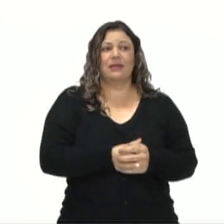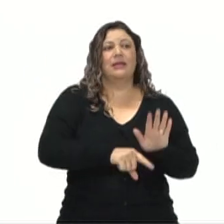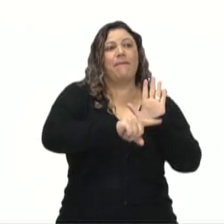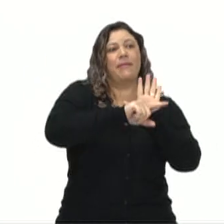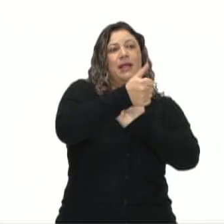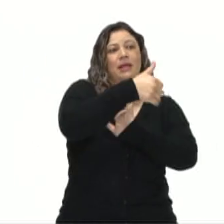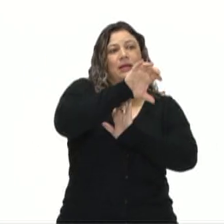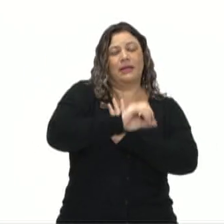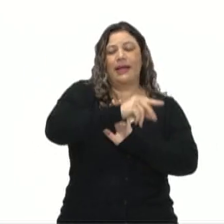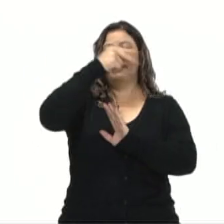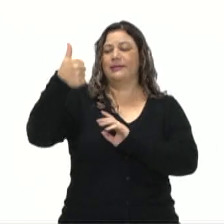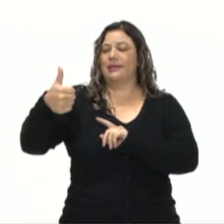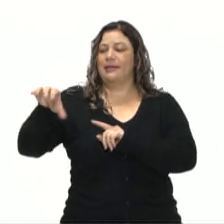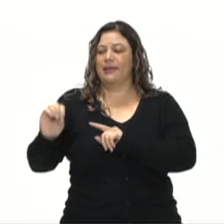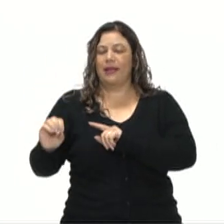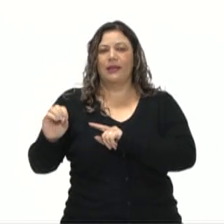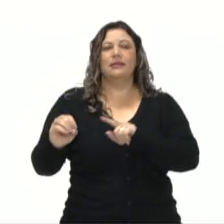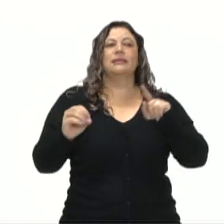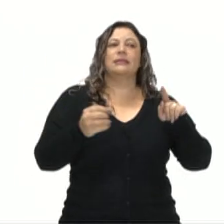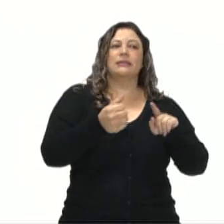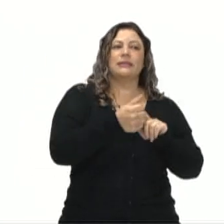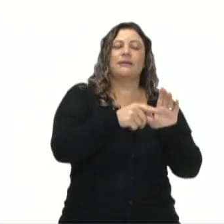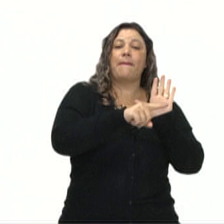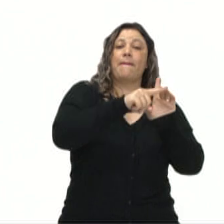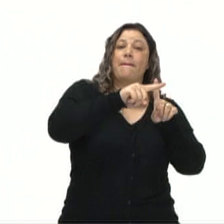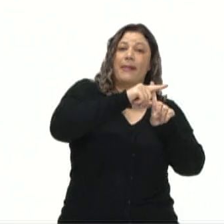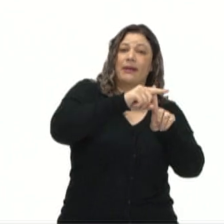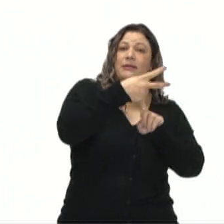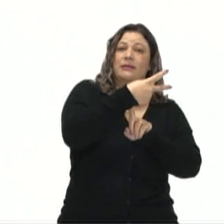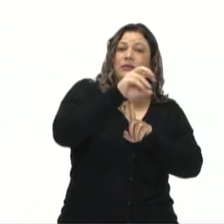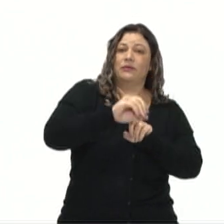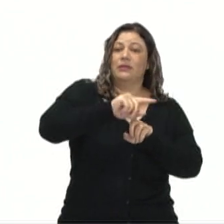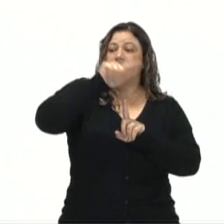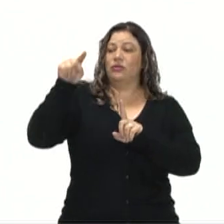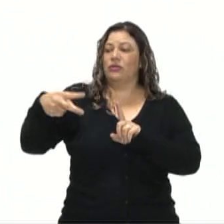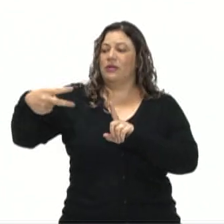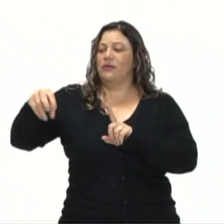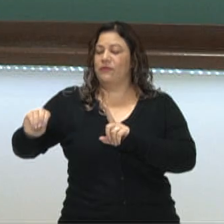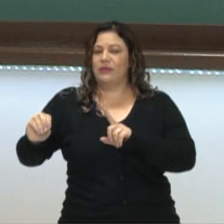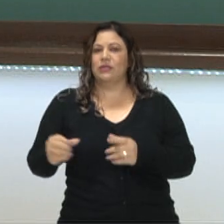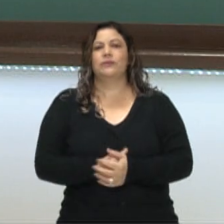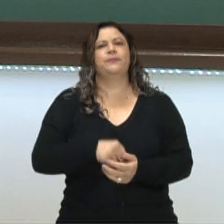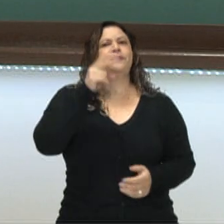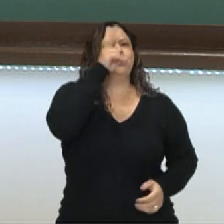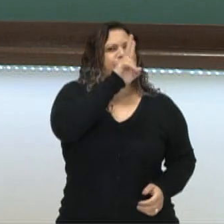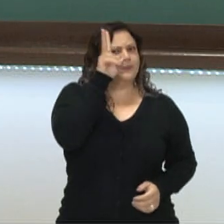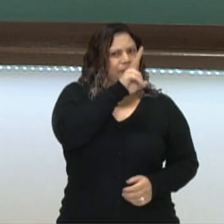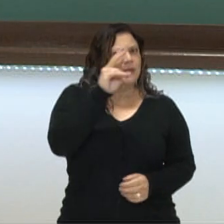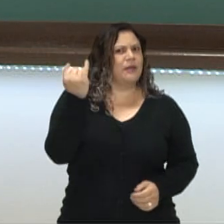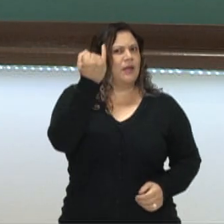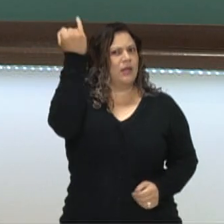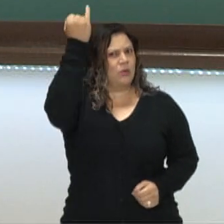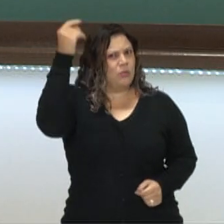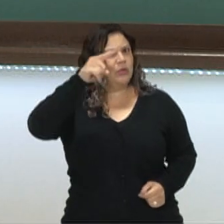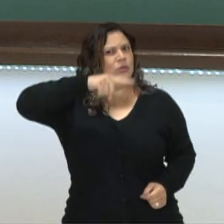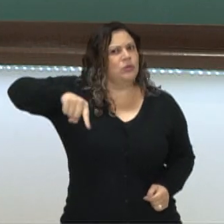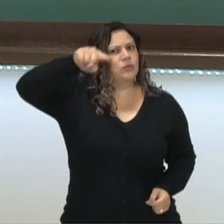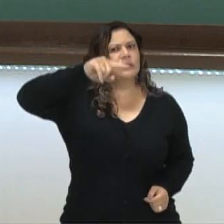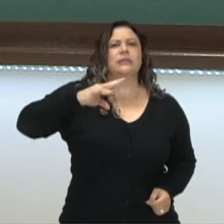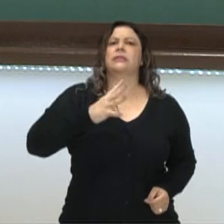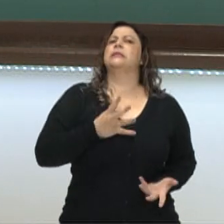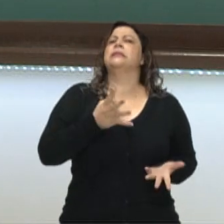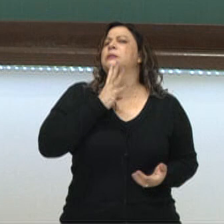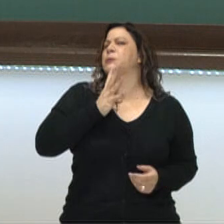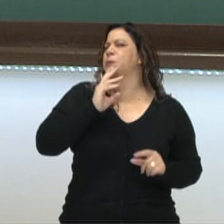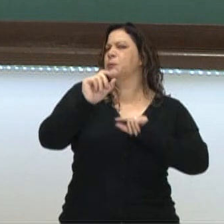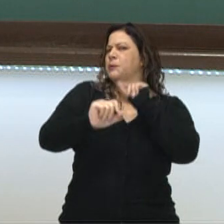módulo de menos 10 é 10. E o módulo de mais 20 é 20. Então, lembrando, né, da importância de você conhecer o conceito